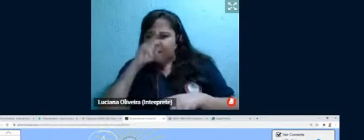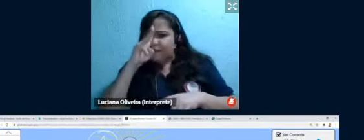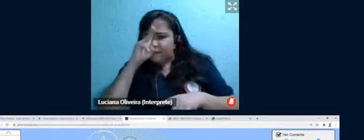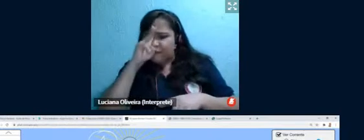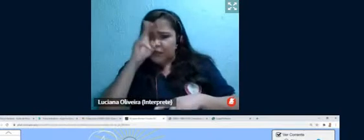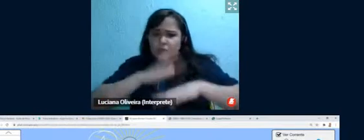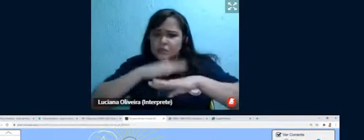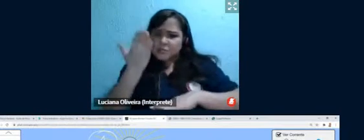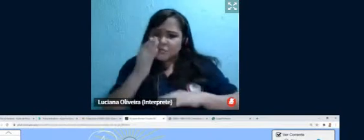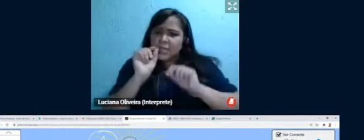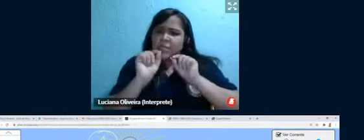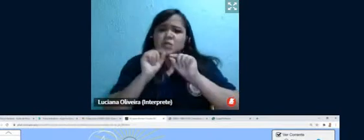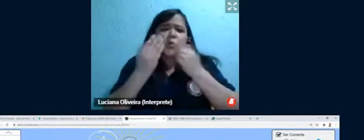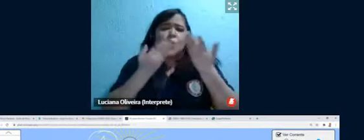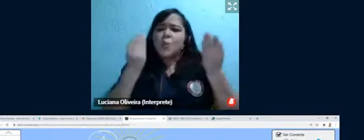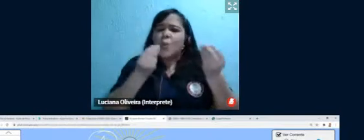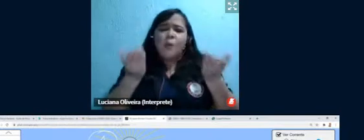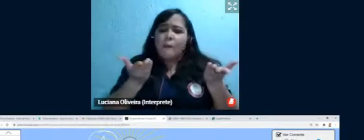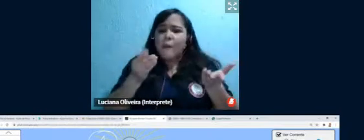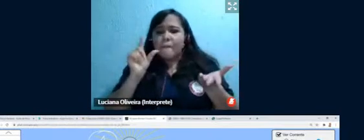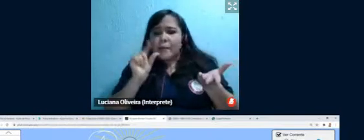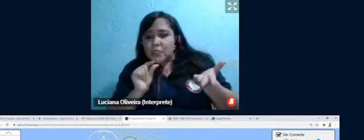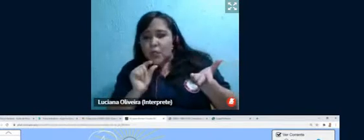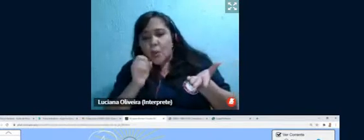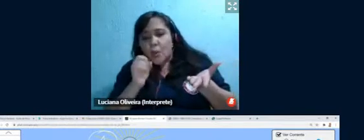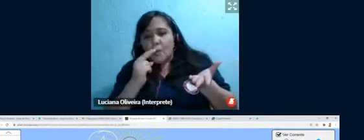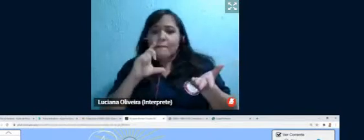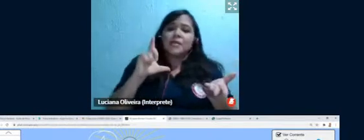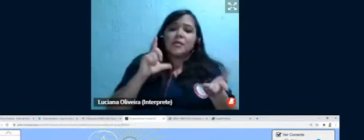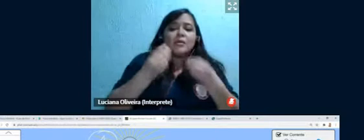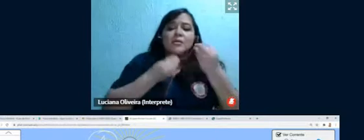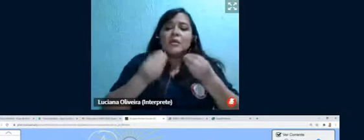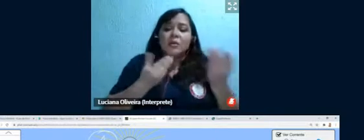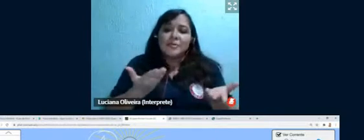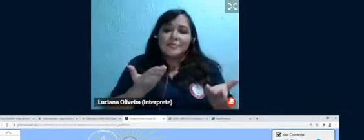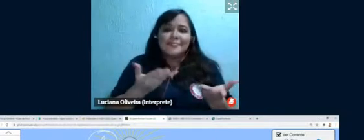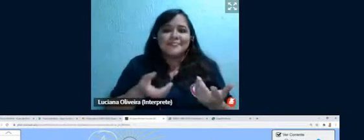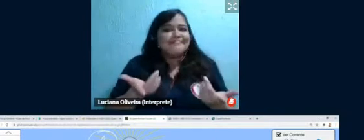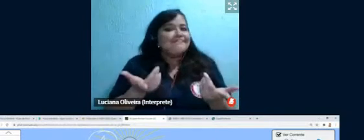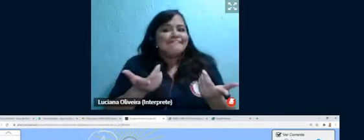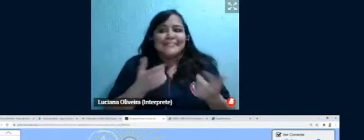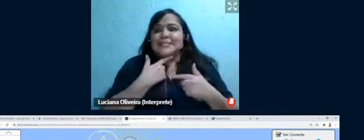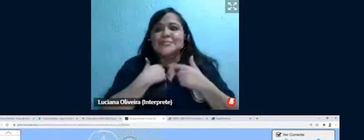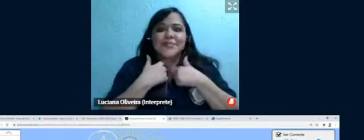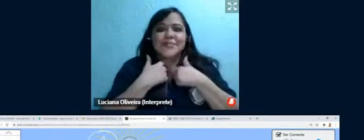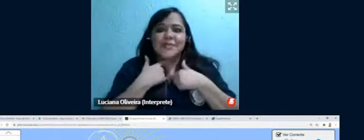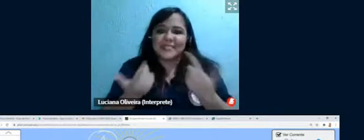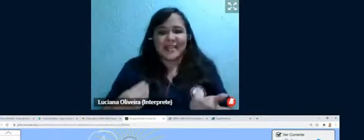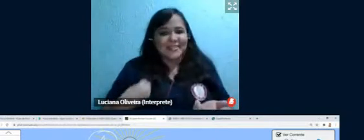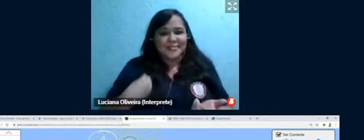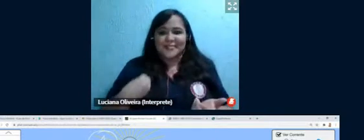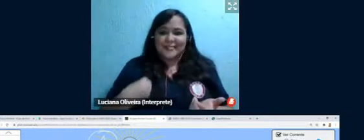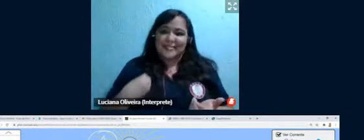maior? A essa altura eu queria estar na sala de aula presencial para poder pedir a vocês, levantem a mão aí, por favor, para a